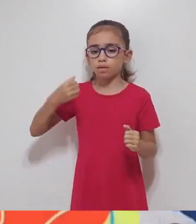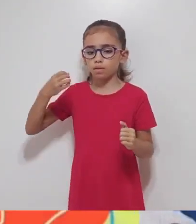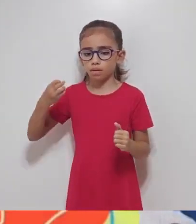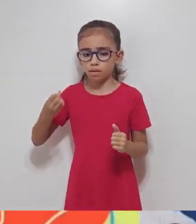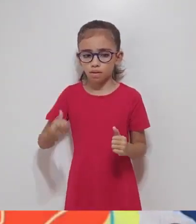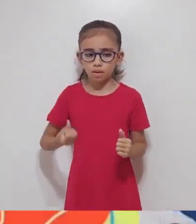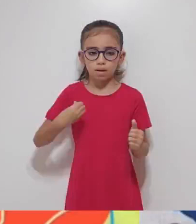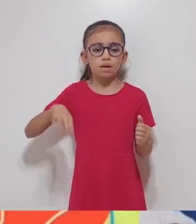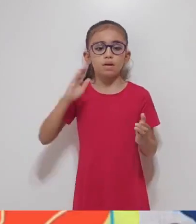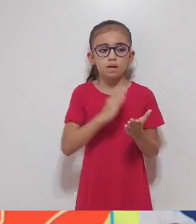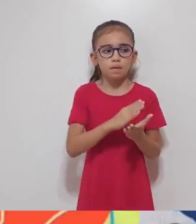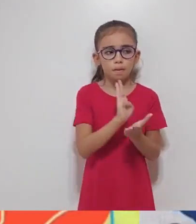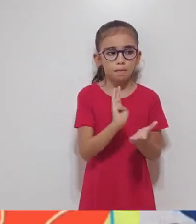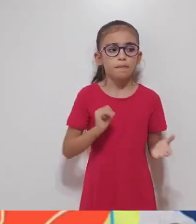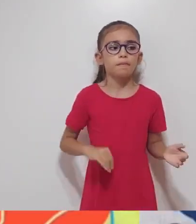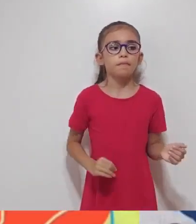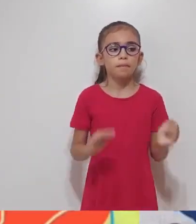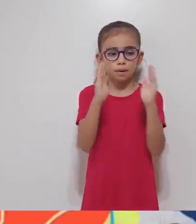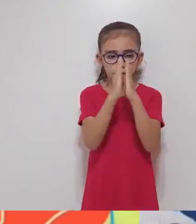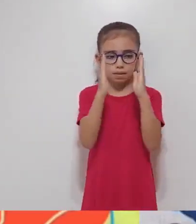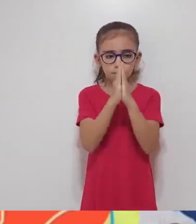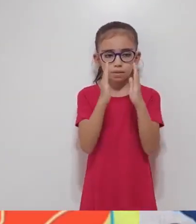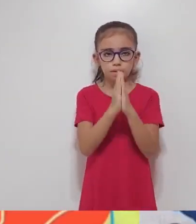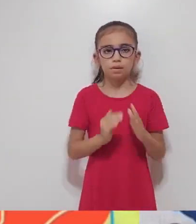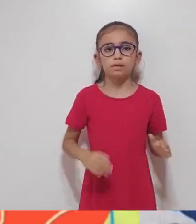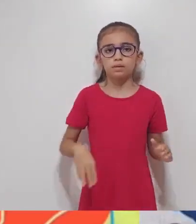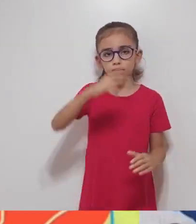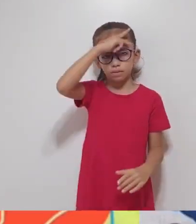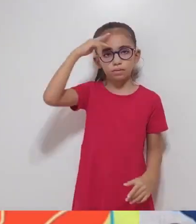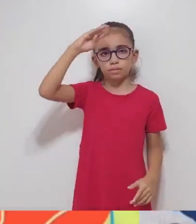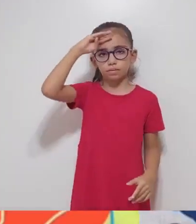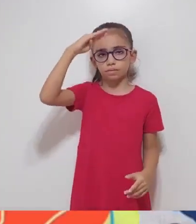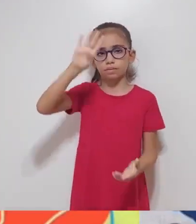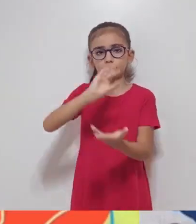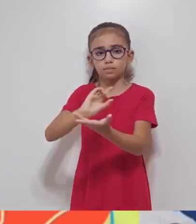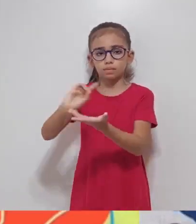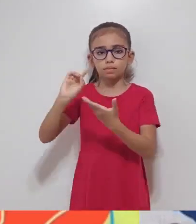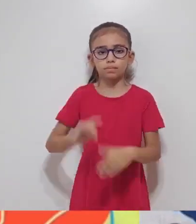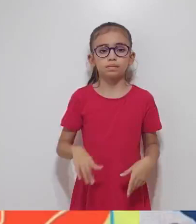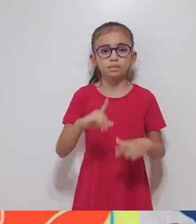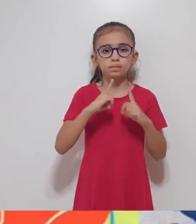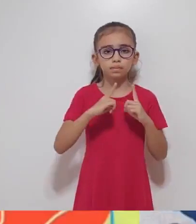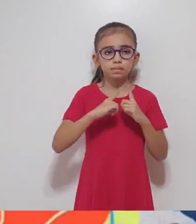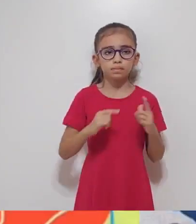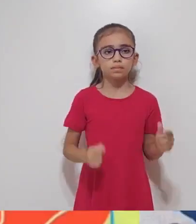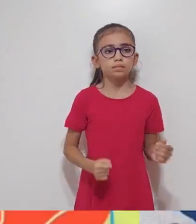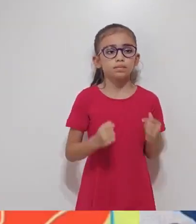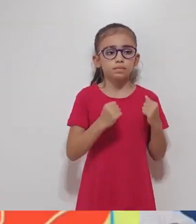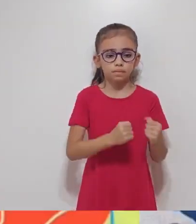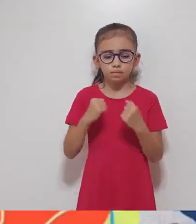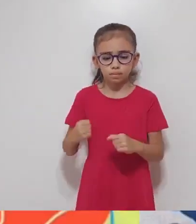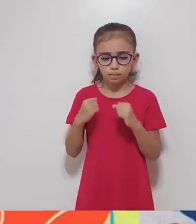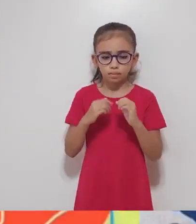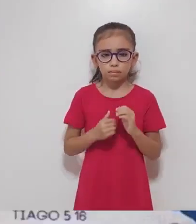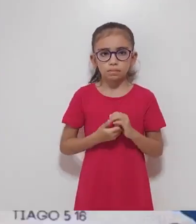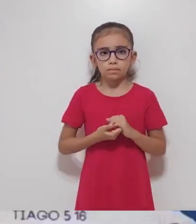pessoa obediente a Deus tem muito poder. Amém. Glória a Deus. Agora nós